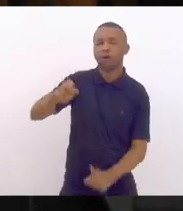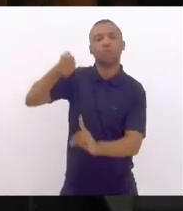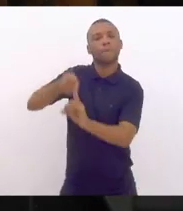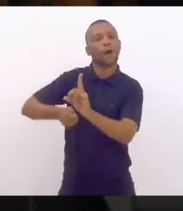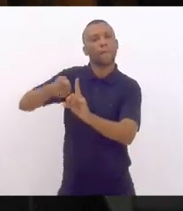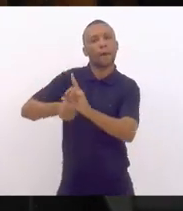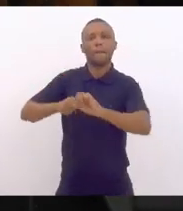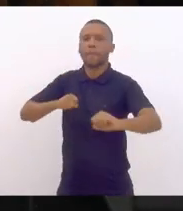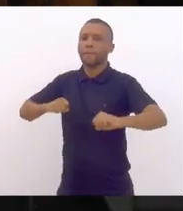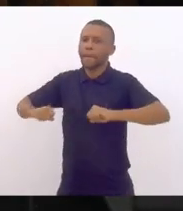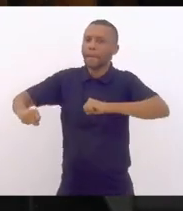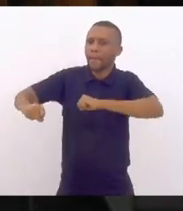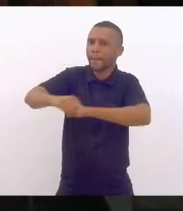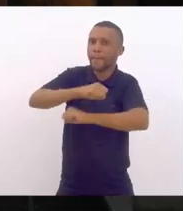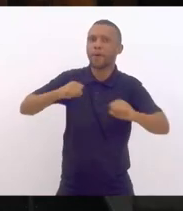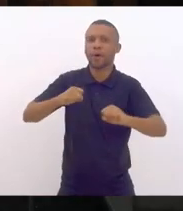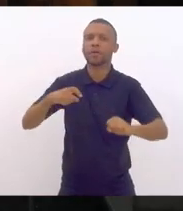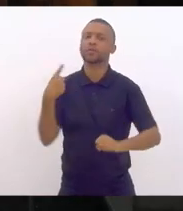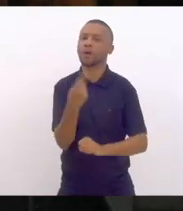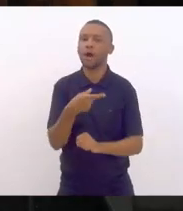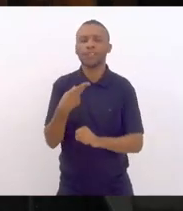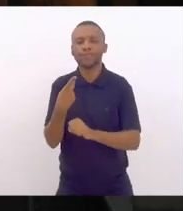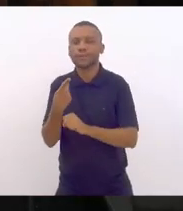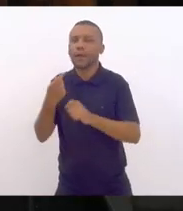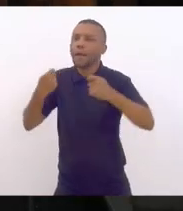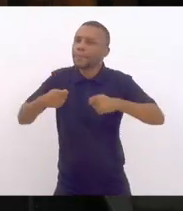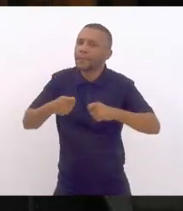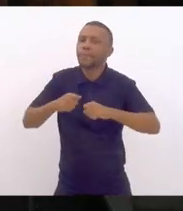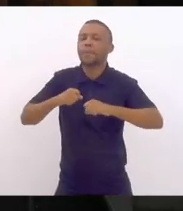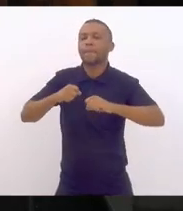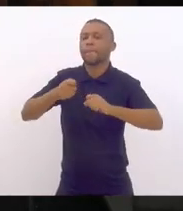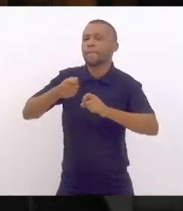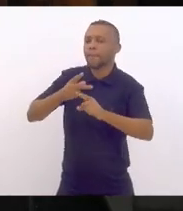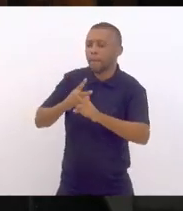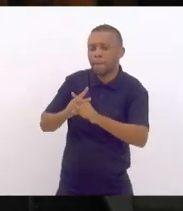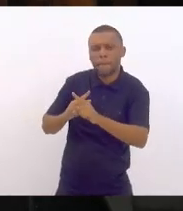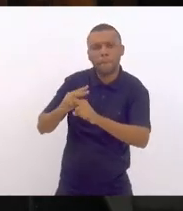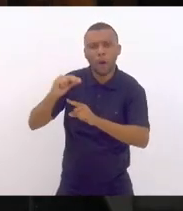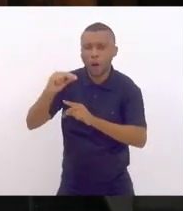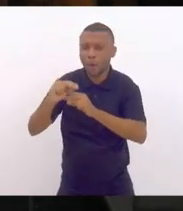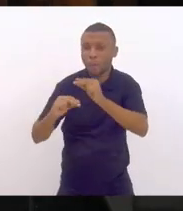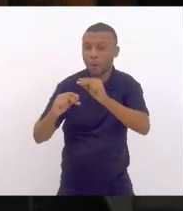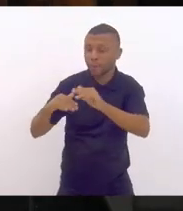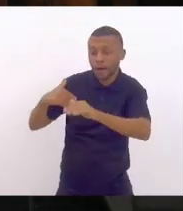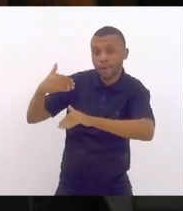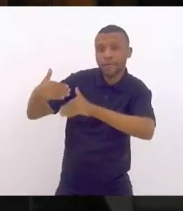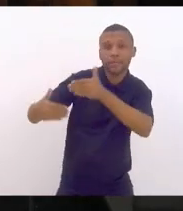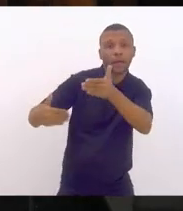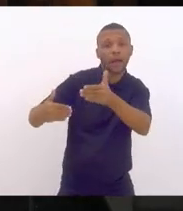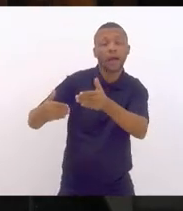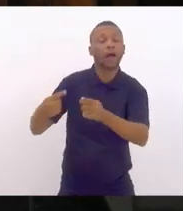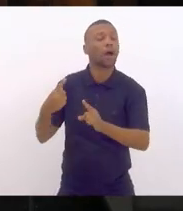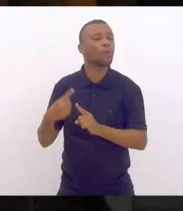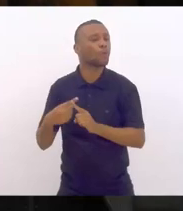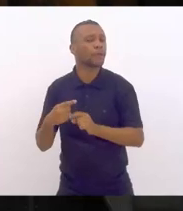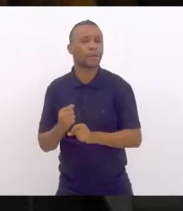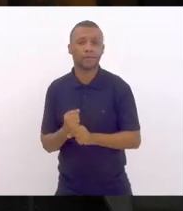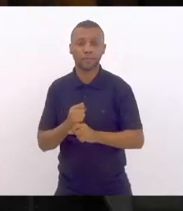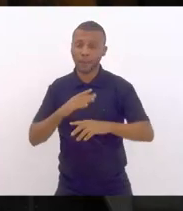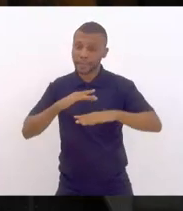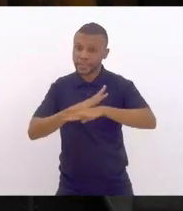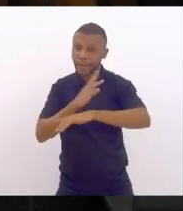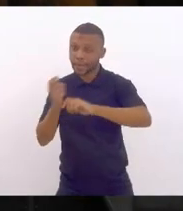e a gente tem que procurar avançar porque uma cidade acessível é